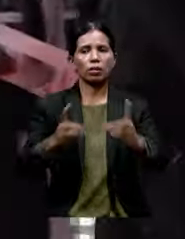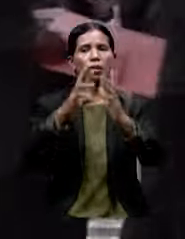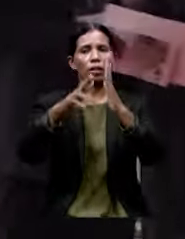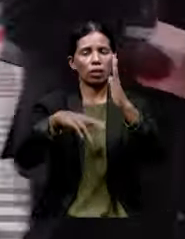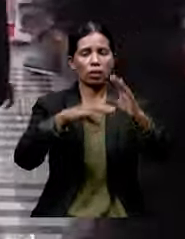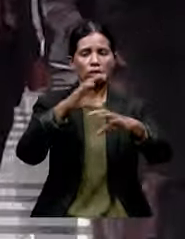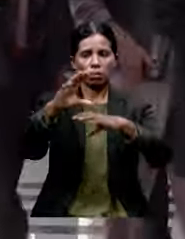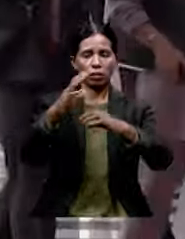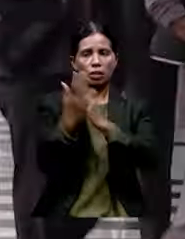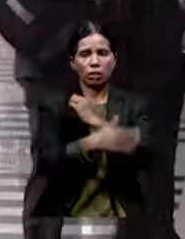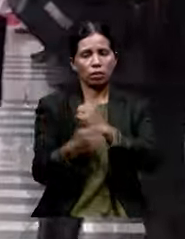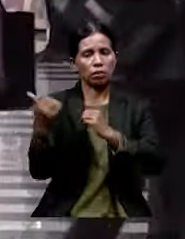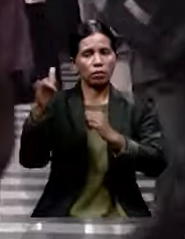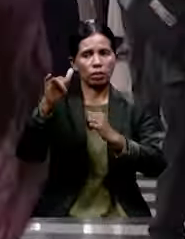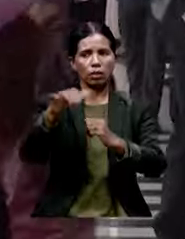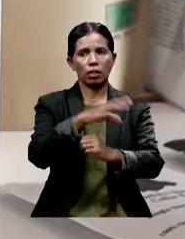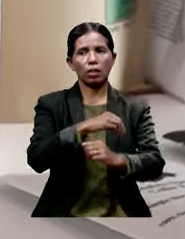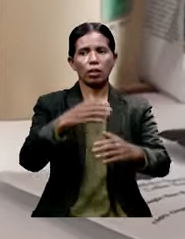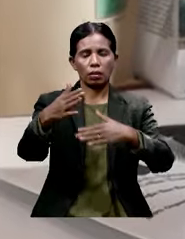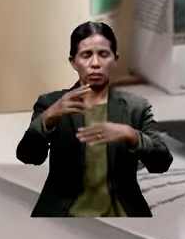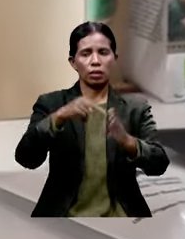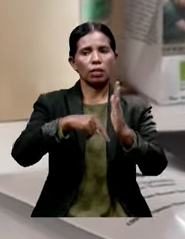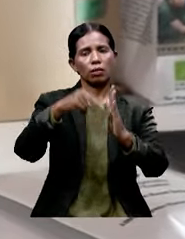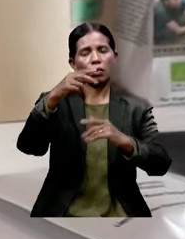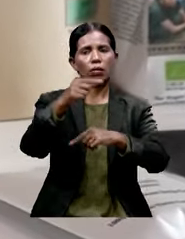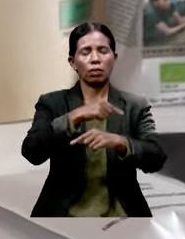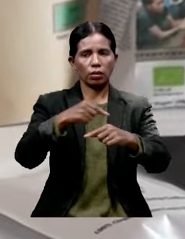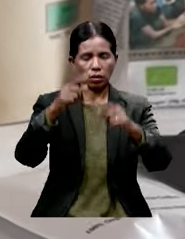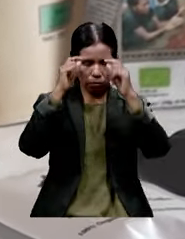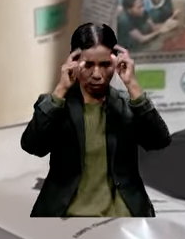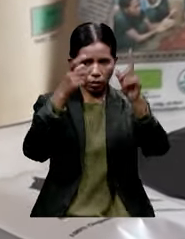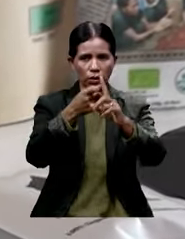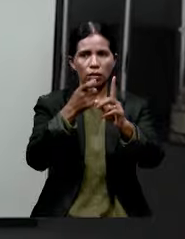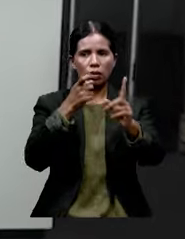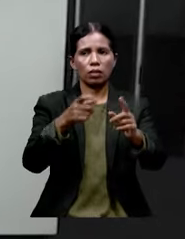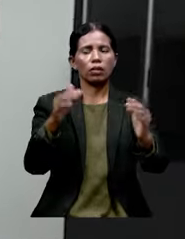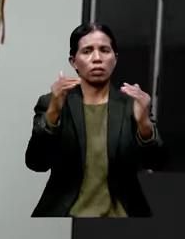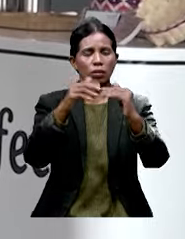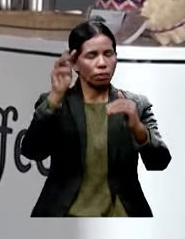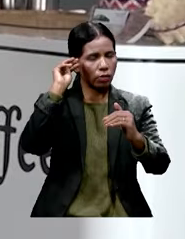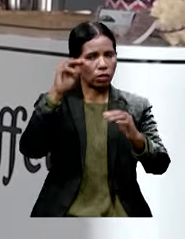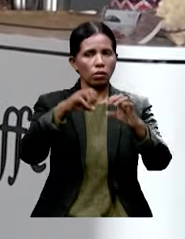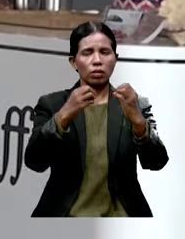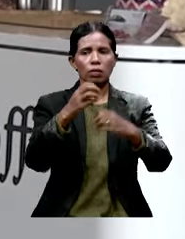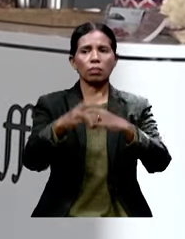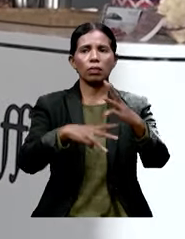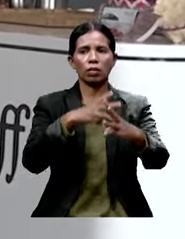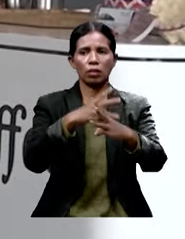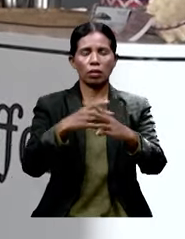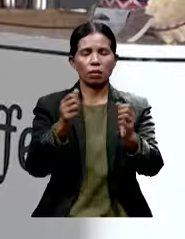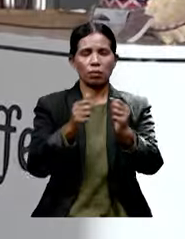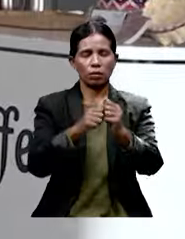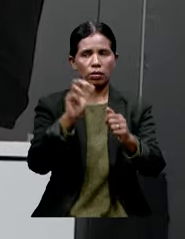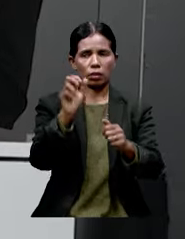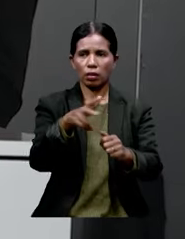entre nasang sira ia nivel global ka basic nivel global no Timor Leste li husi konferensia ministerial Organisasi Mundial Komersio badala sanul resen